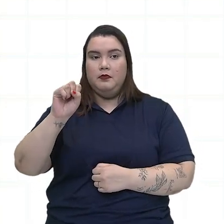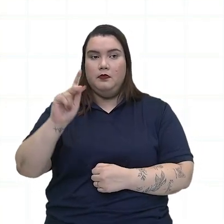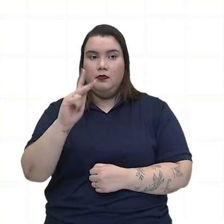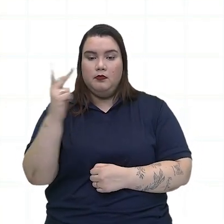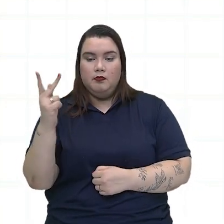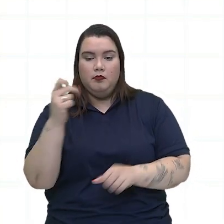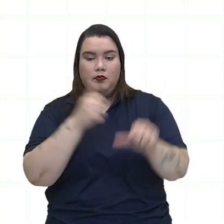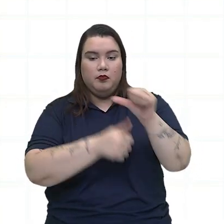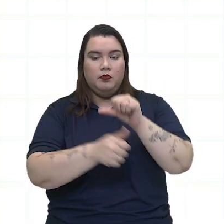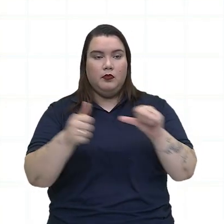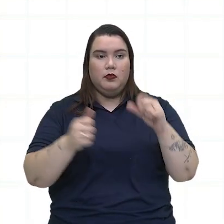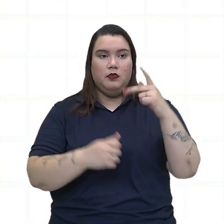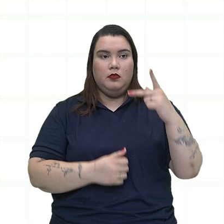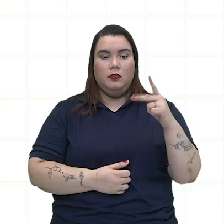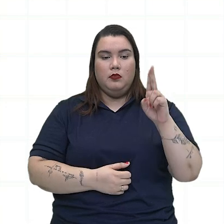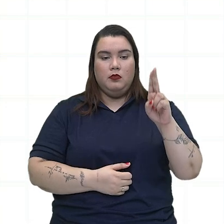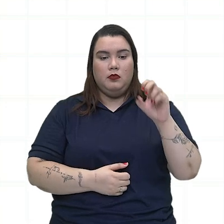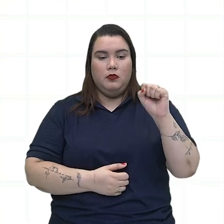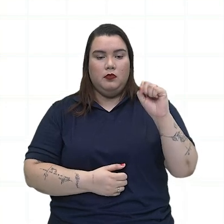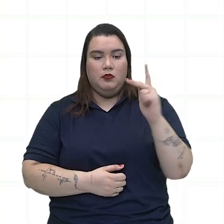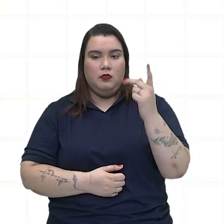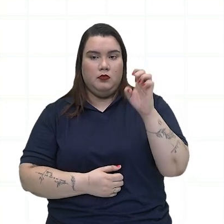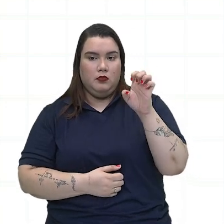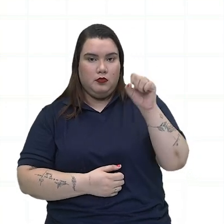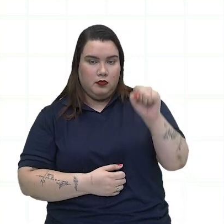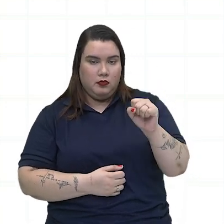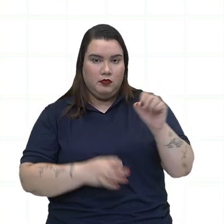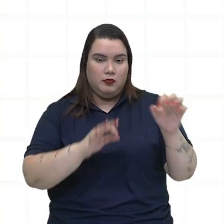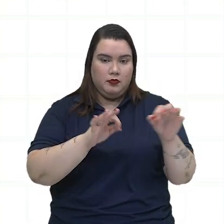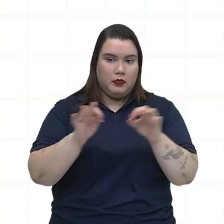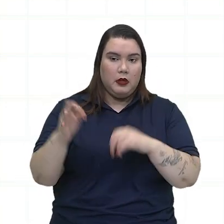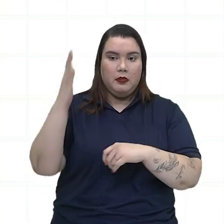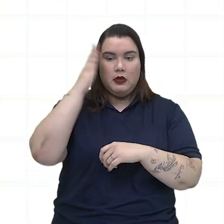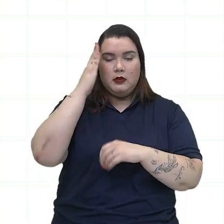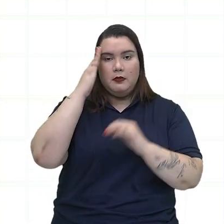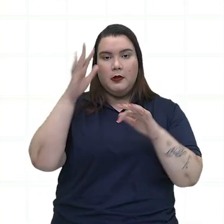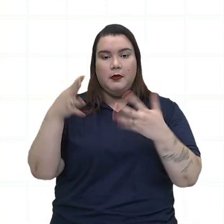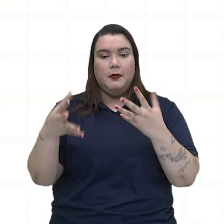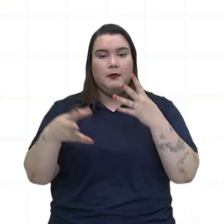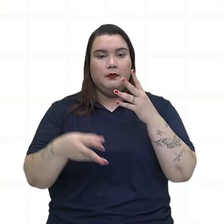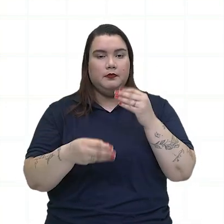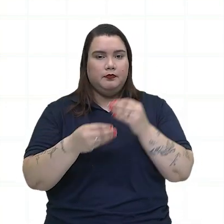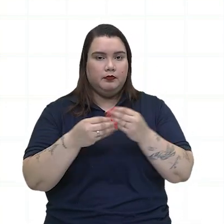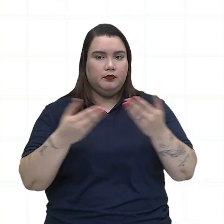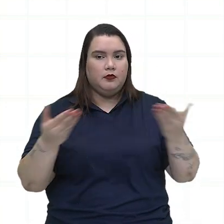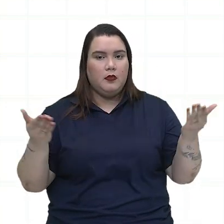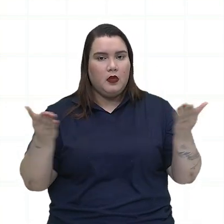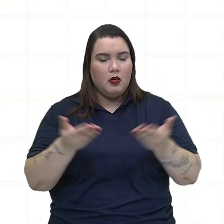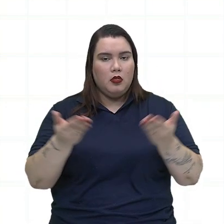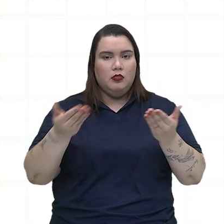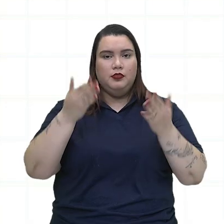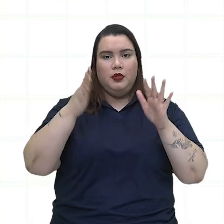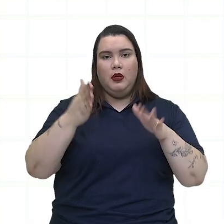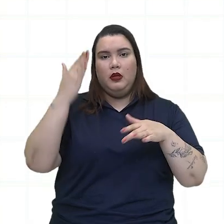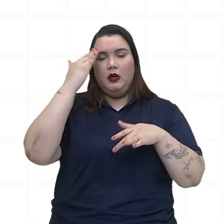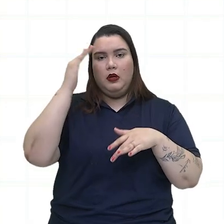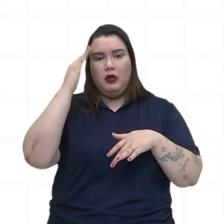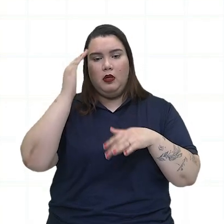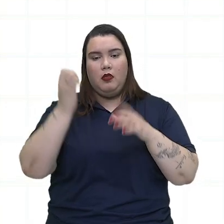qual é a terminação que vocês vão acrescentar, tá bom? Então, até aqui nós vimos a formação de